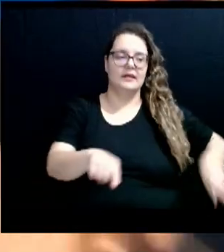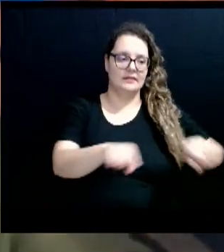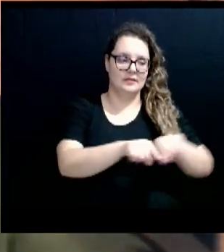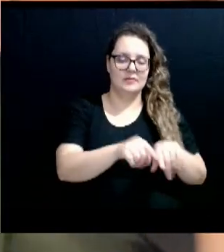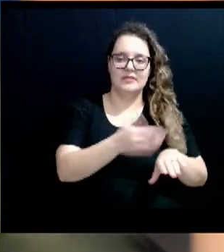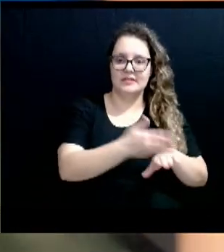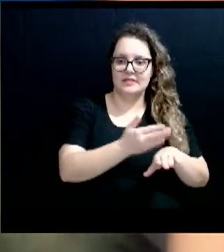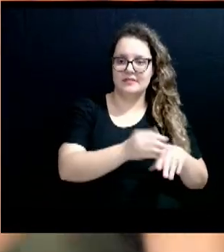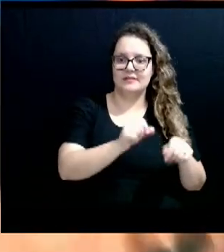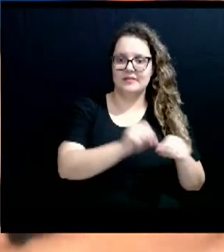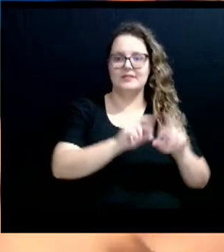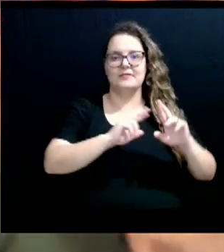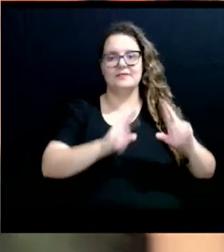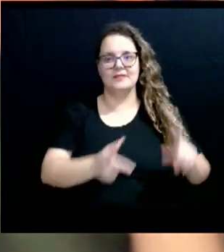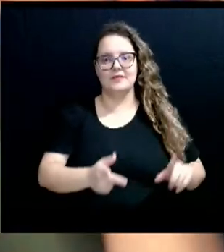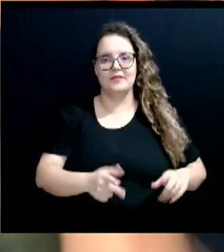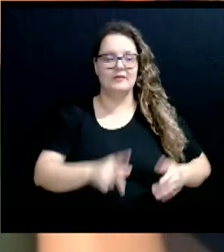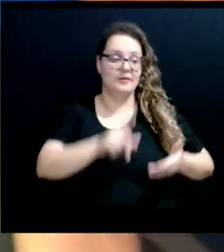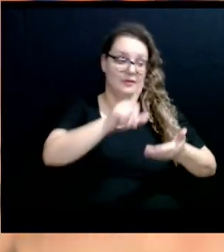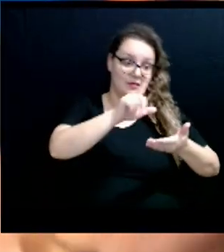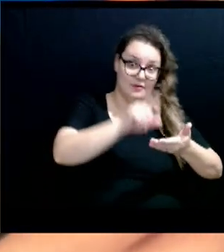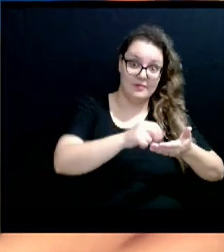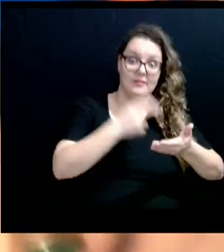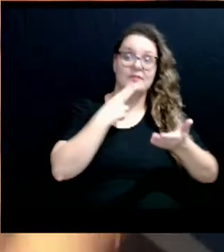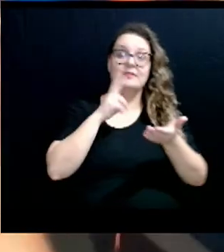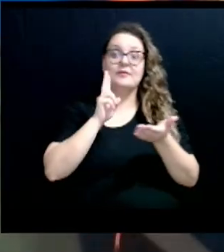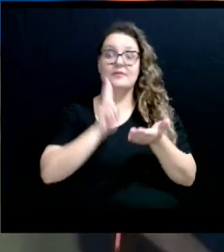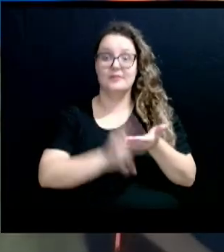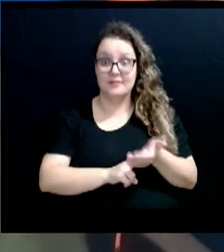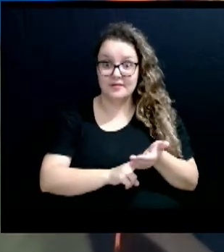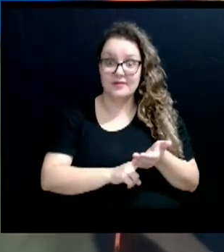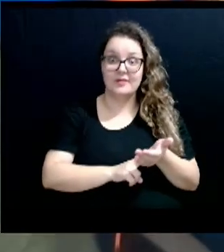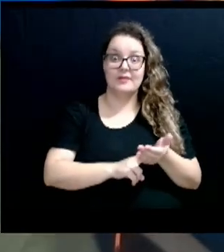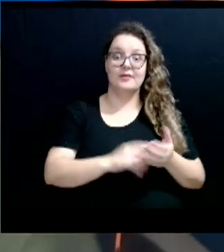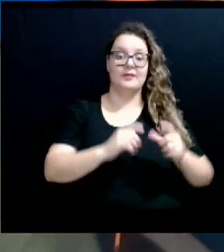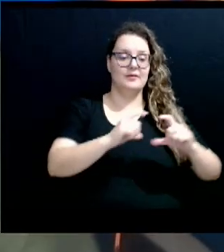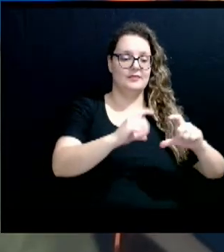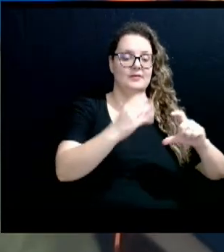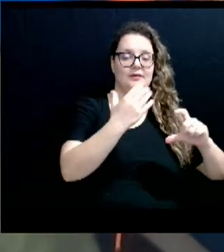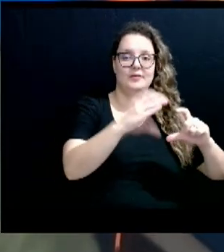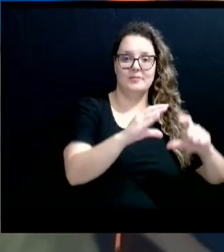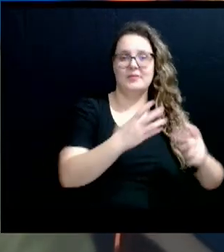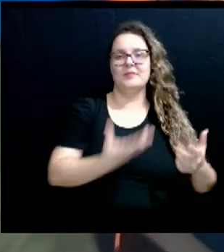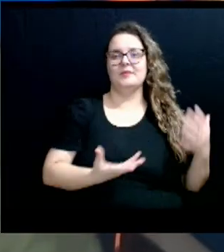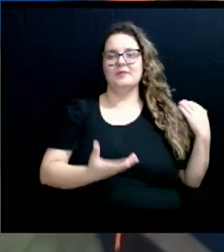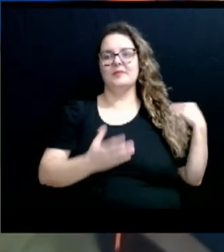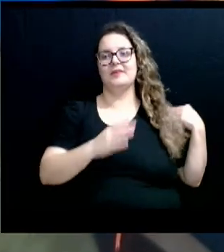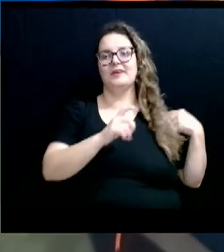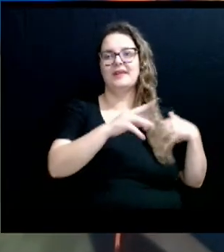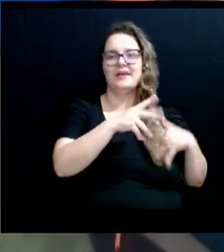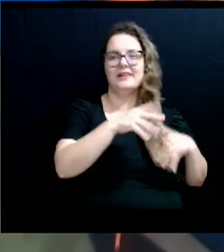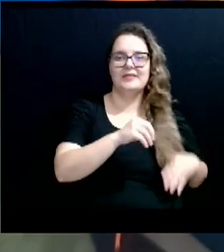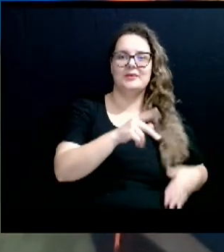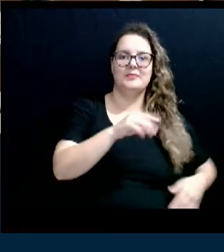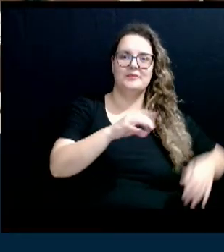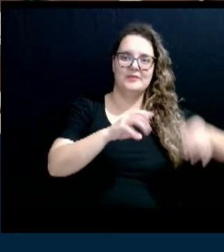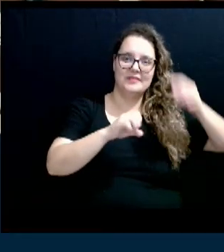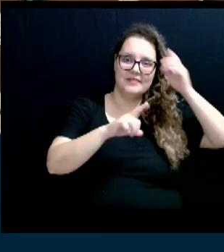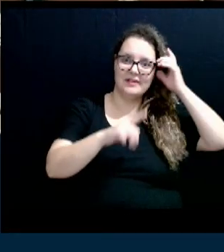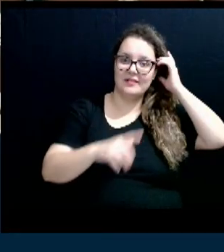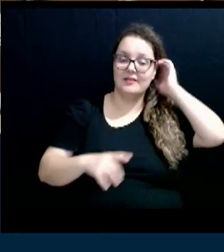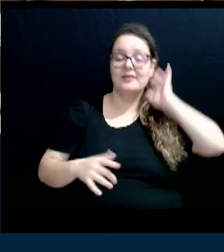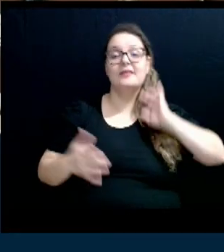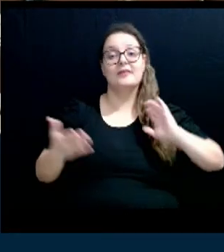fotos físicas, com cartas, com cartões postais. E hoje tudo na internet, né?